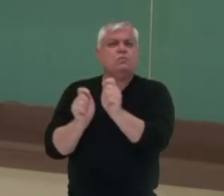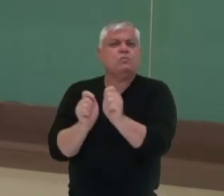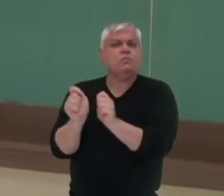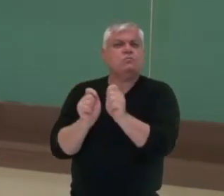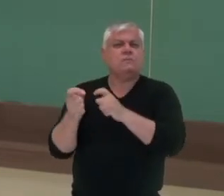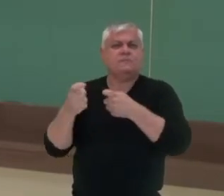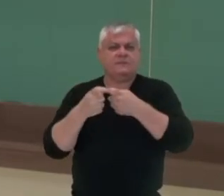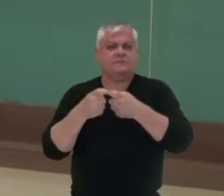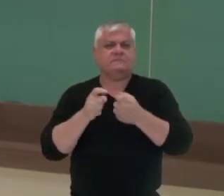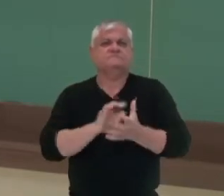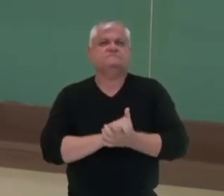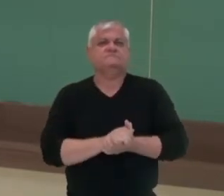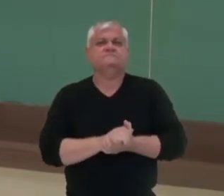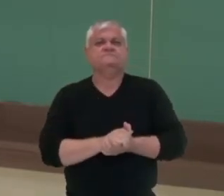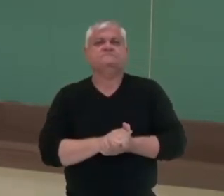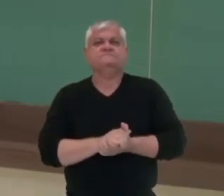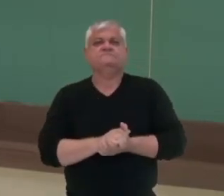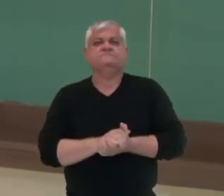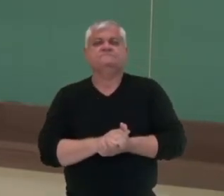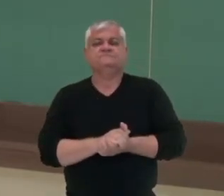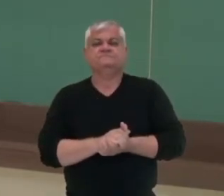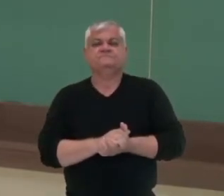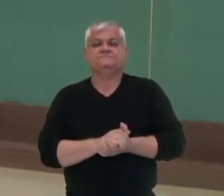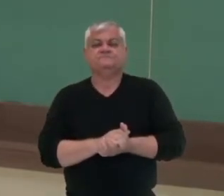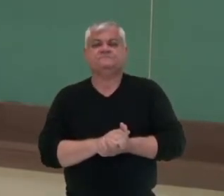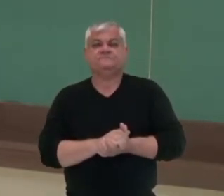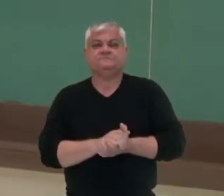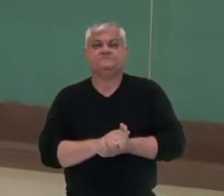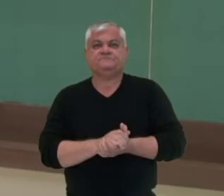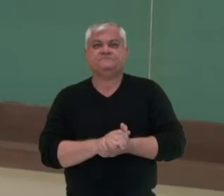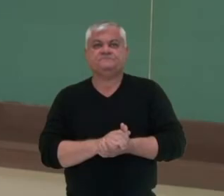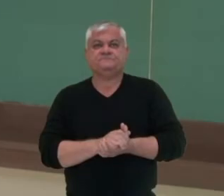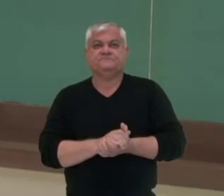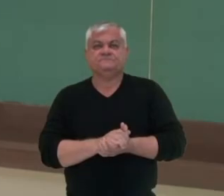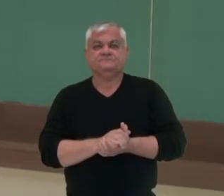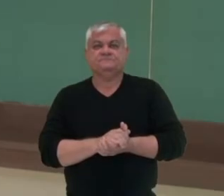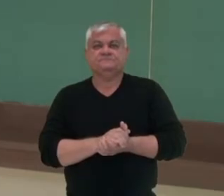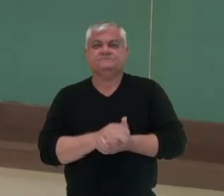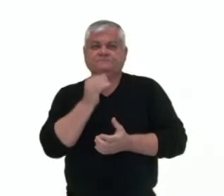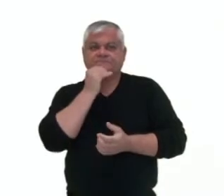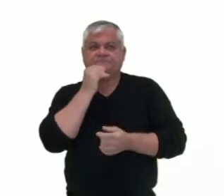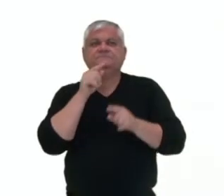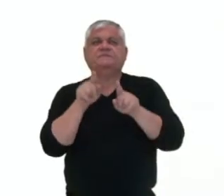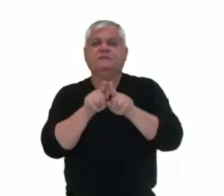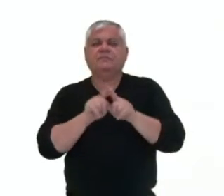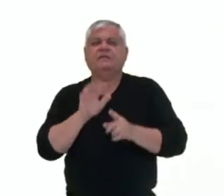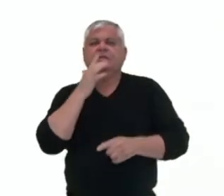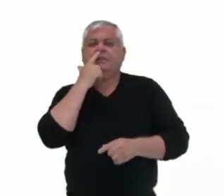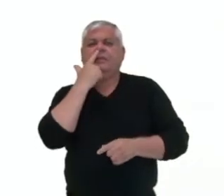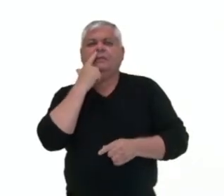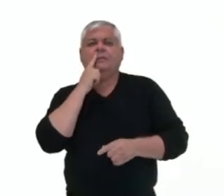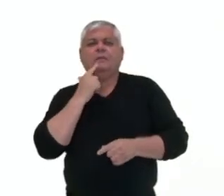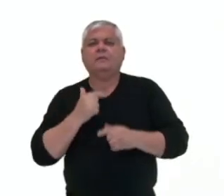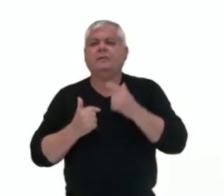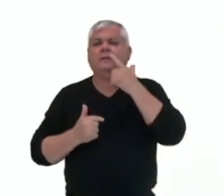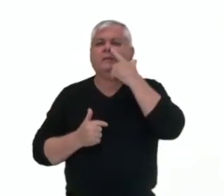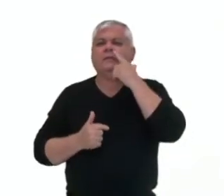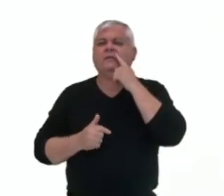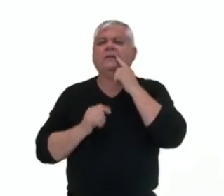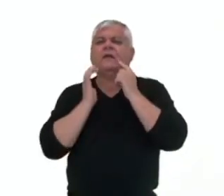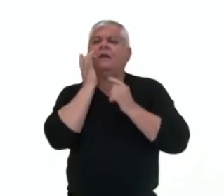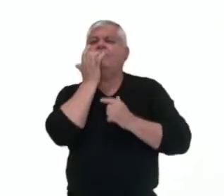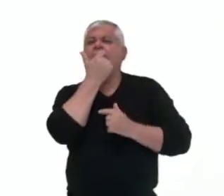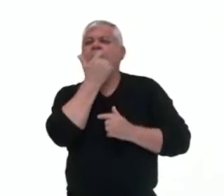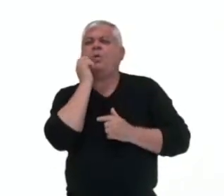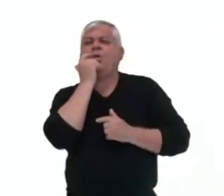da criança ou do adulto, né? As mucosas também podem sangrar, né? Mucosas da boca, por exemplo,